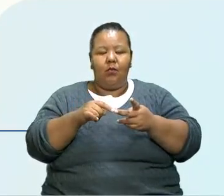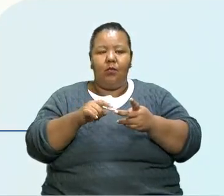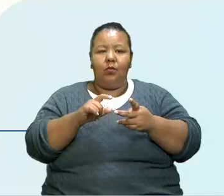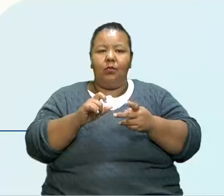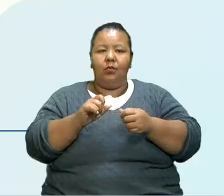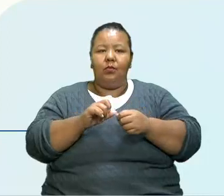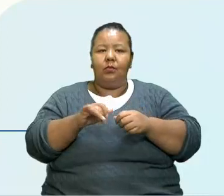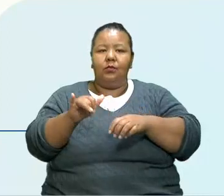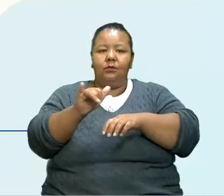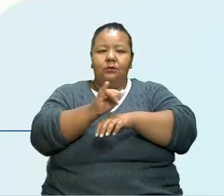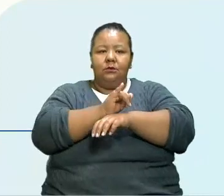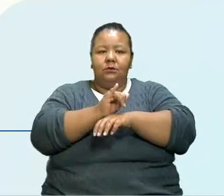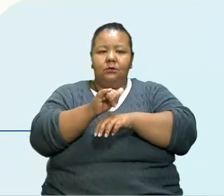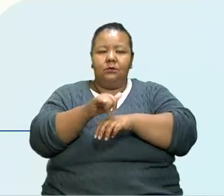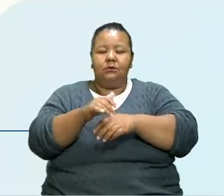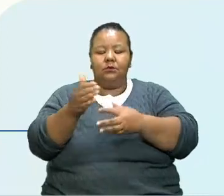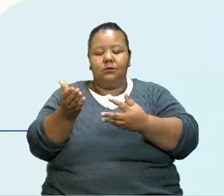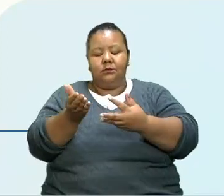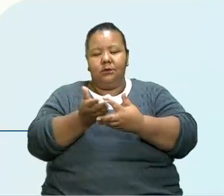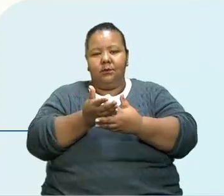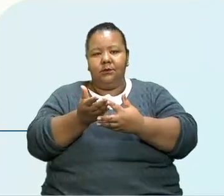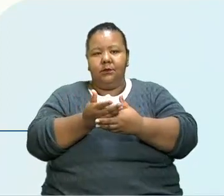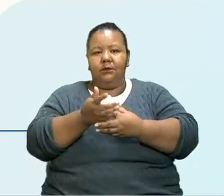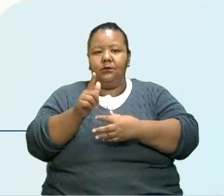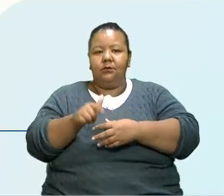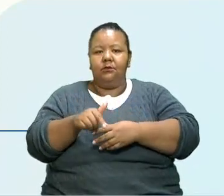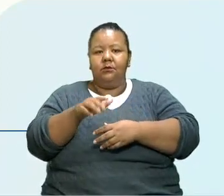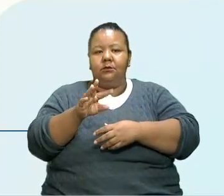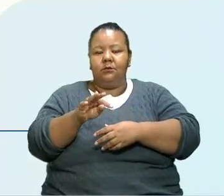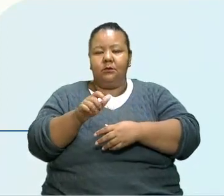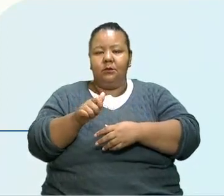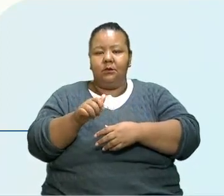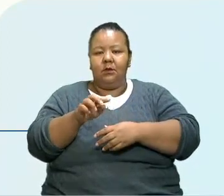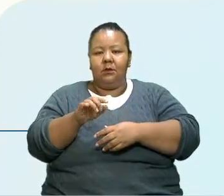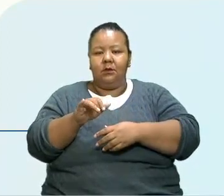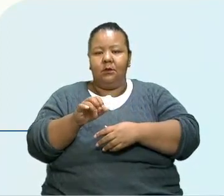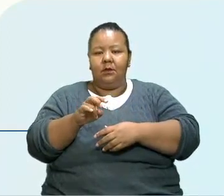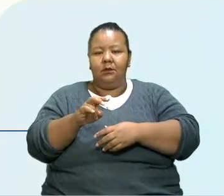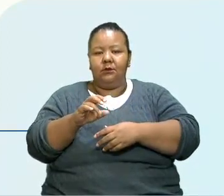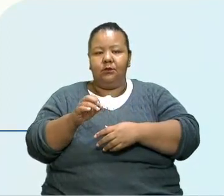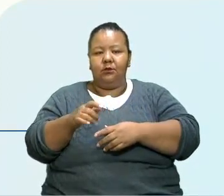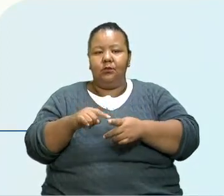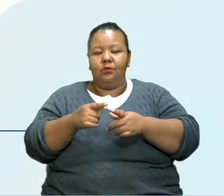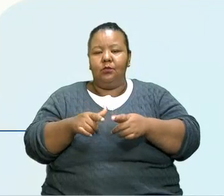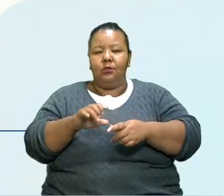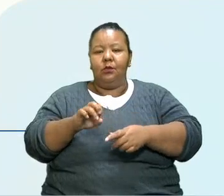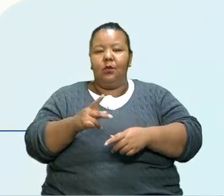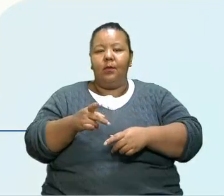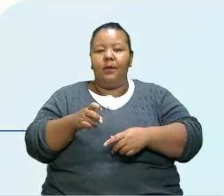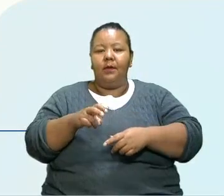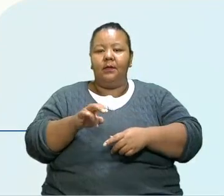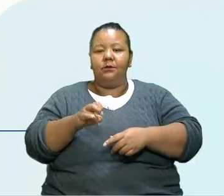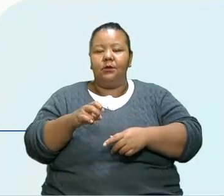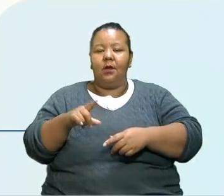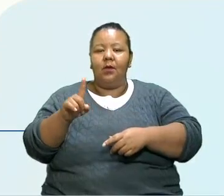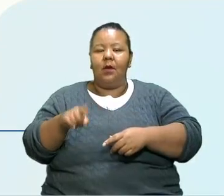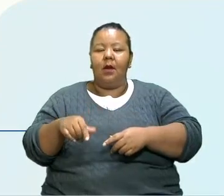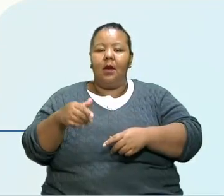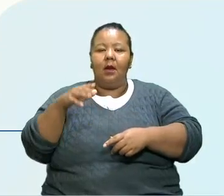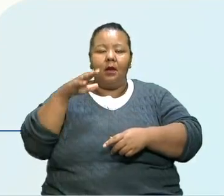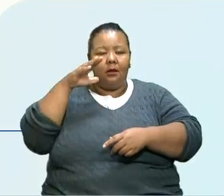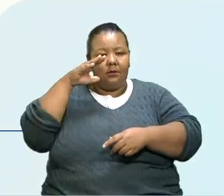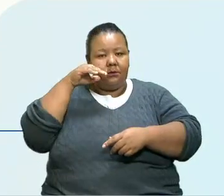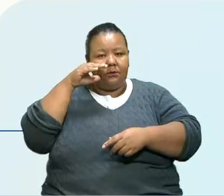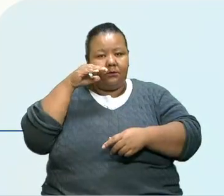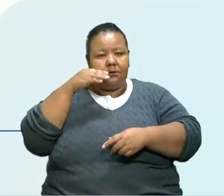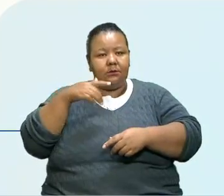é o estratégico, no nível intermediário, que é o tático, e no operacional, que é meu chão de fábrica, a minha base da empresa. Então, se